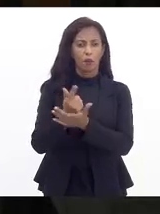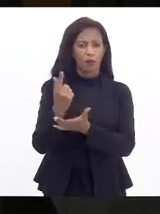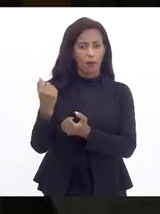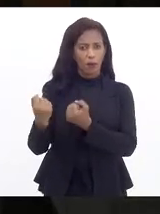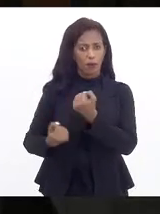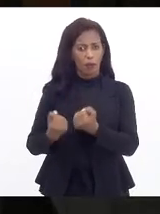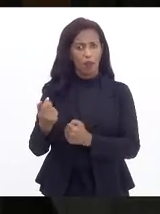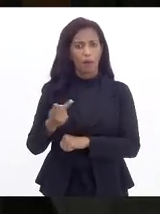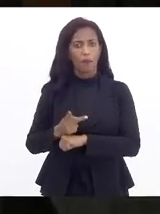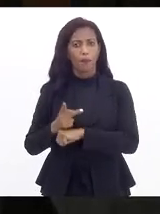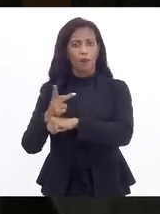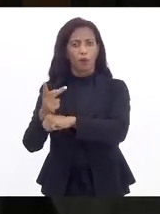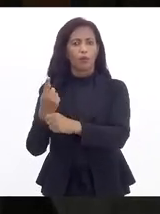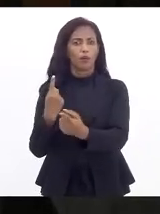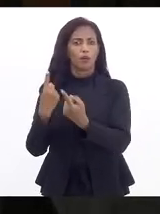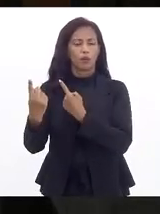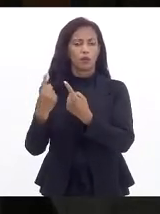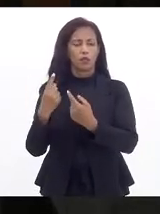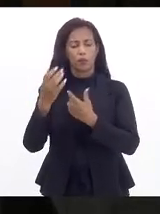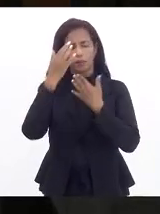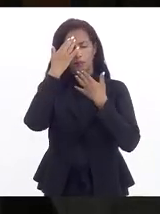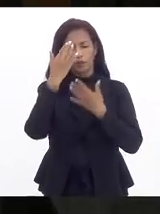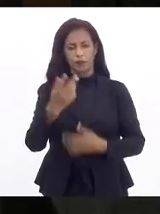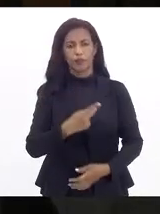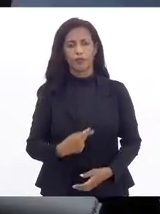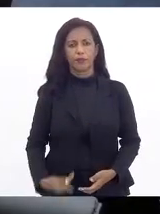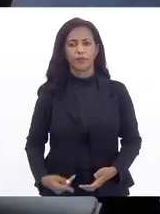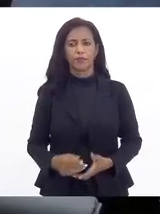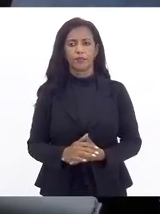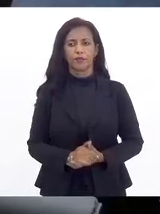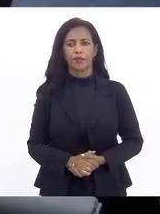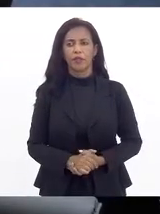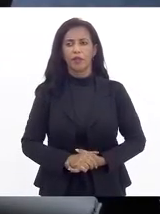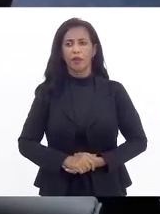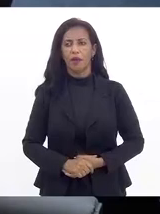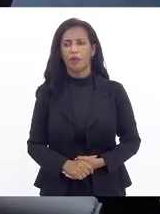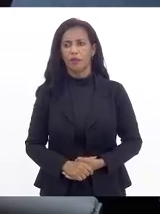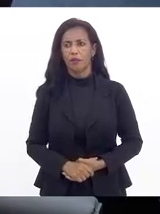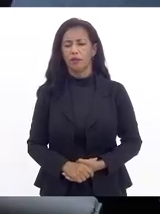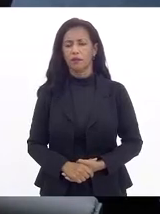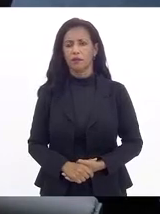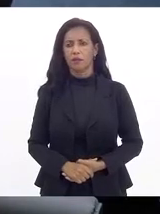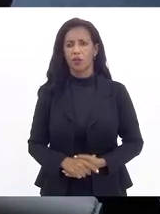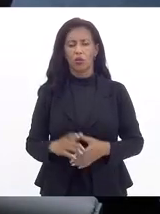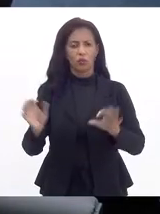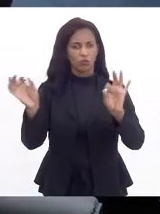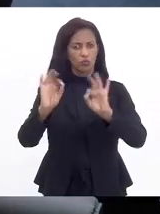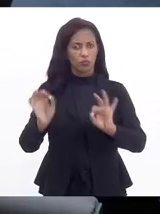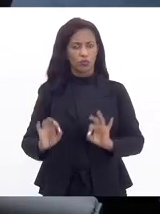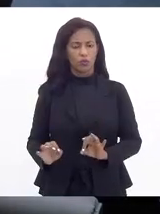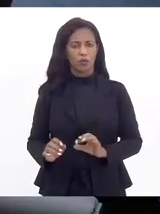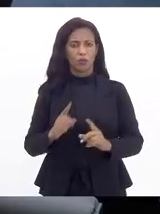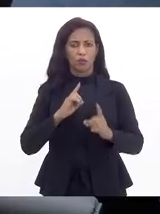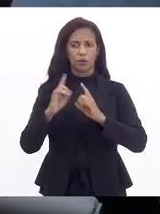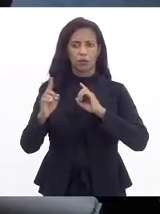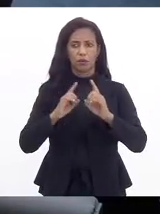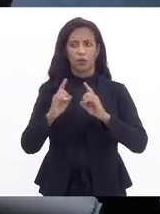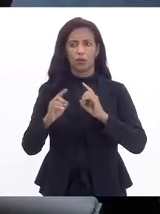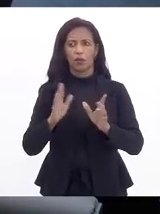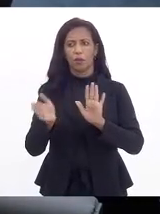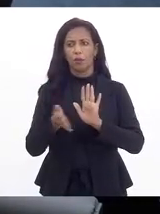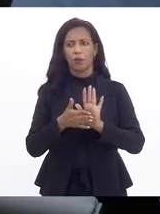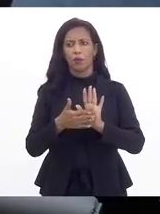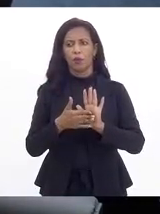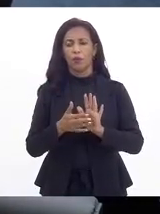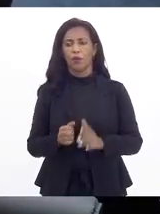automóvel, procure a Intendente Magalhães. Muito obrigado, senhor presidente. Não havendo quem queira discutir, encerra da discussão. A presente proposta